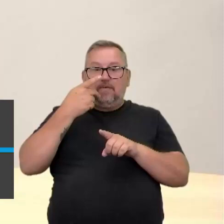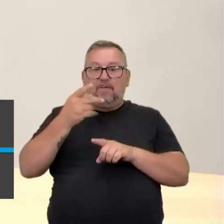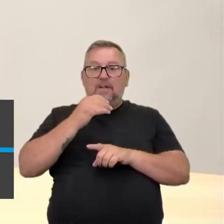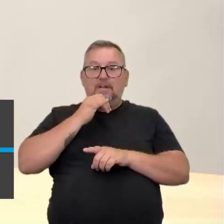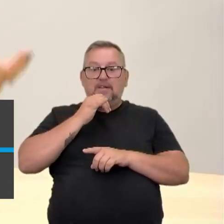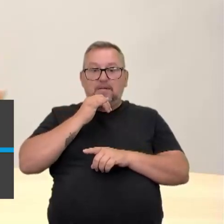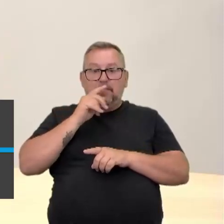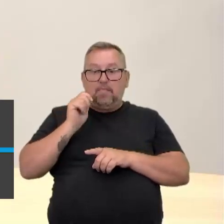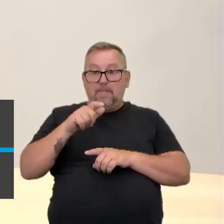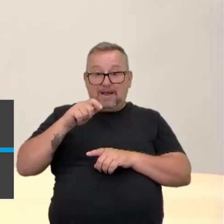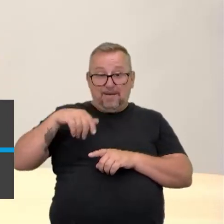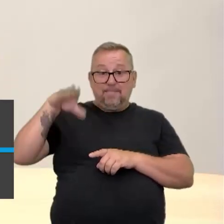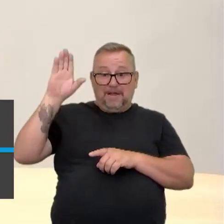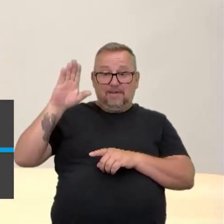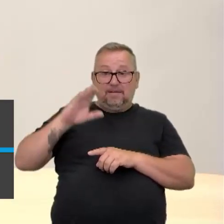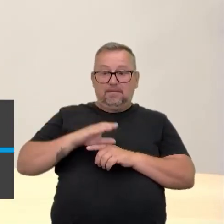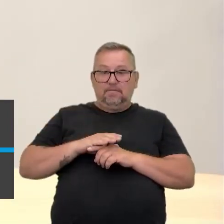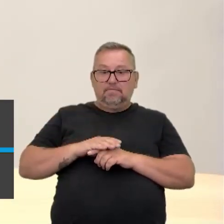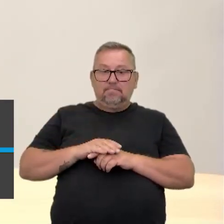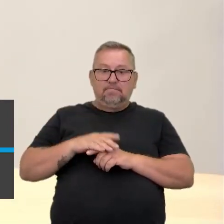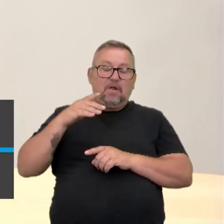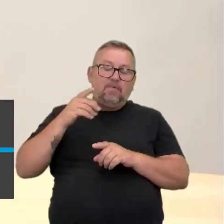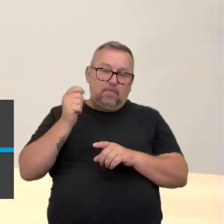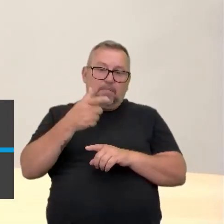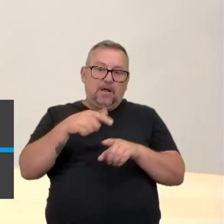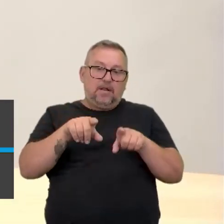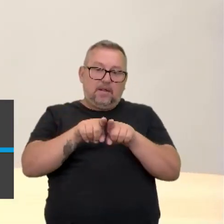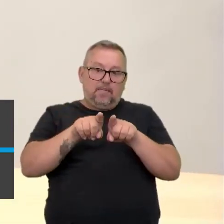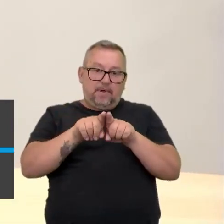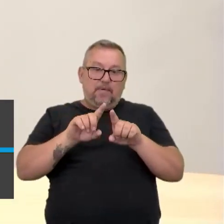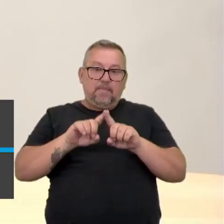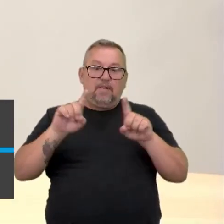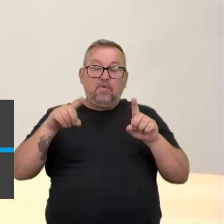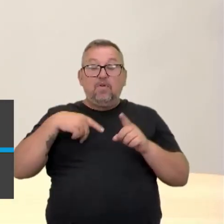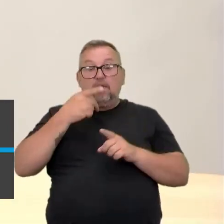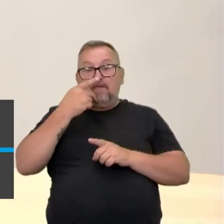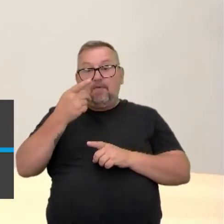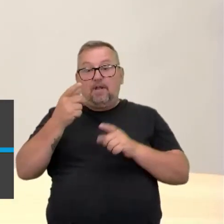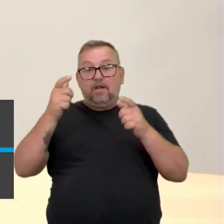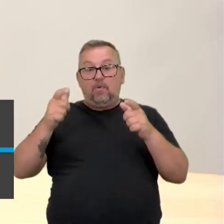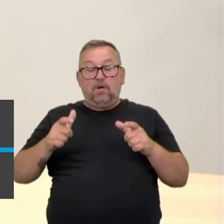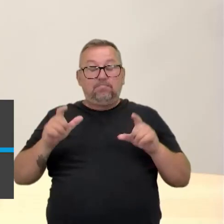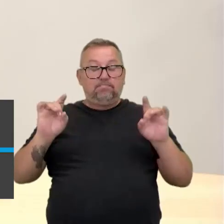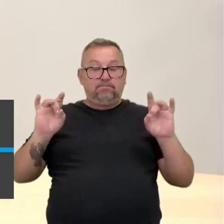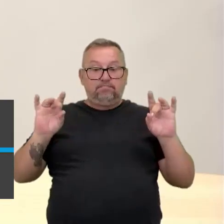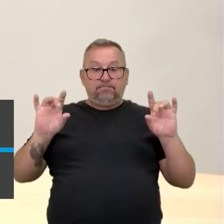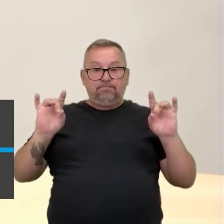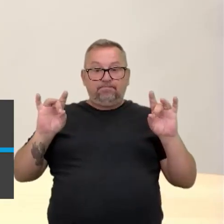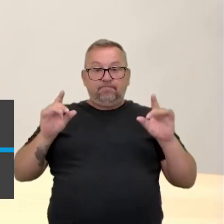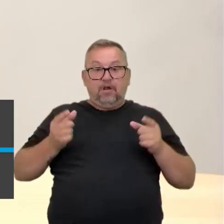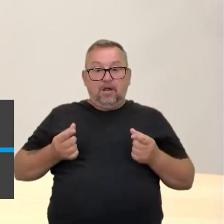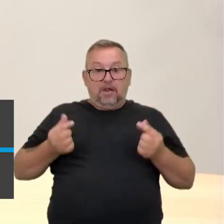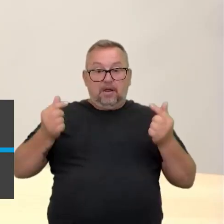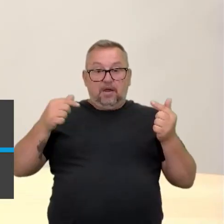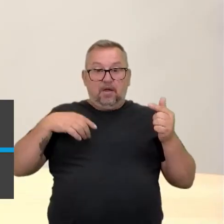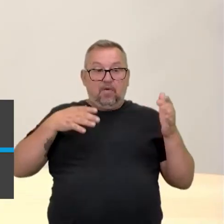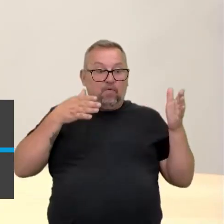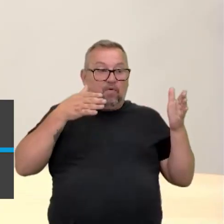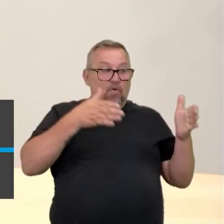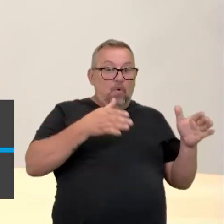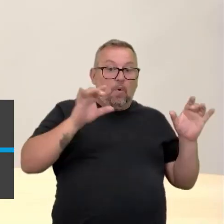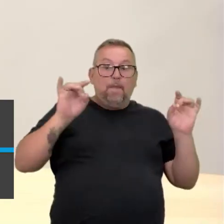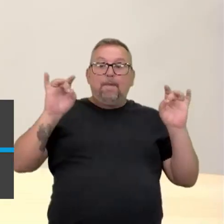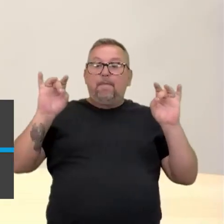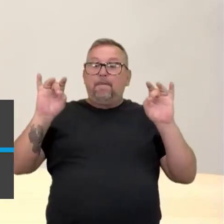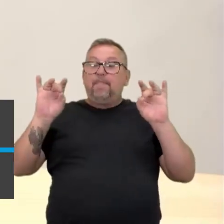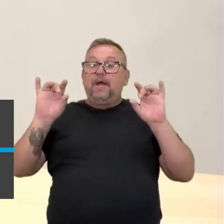fala, mas paga mais imposto, tal. Muita gente paga imposto. Mas quando você fala em áreas nobres, existe uma atenção especial